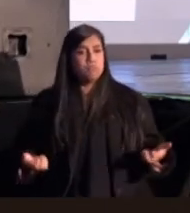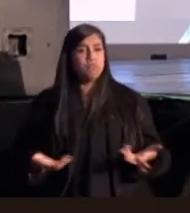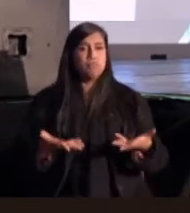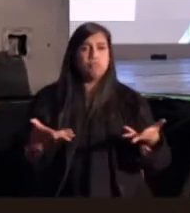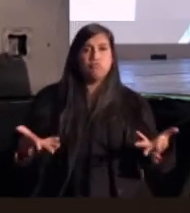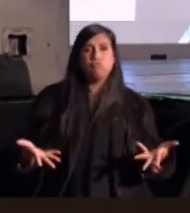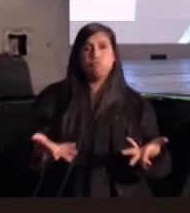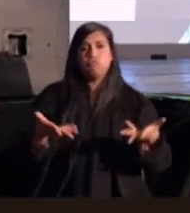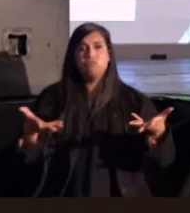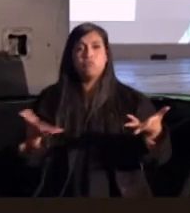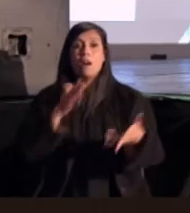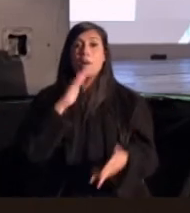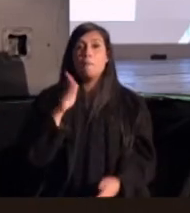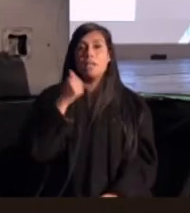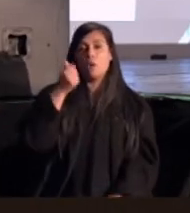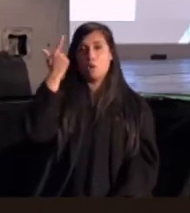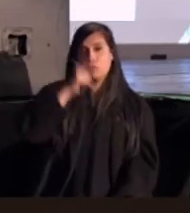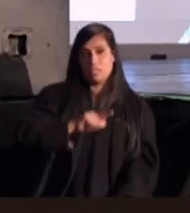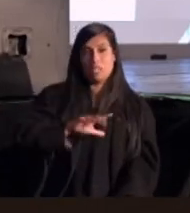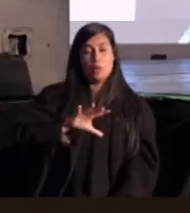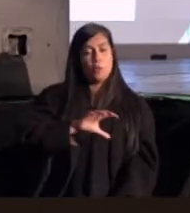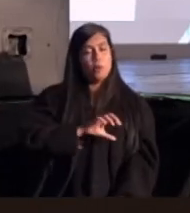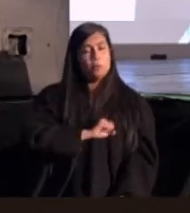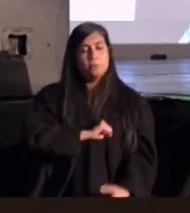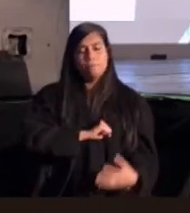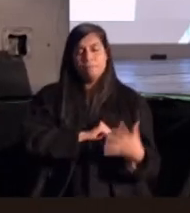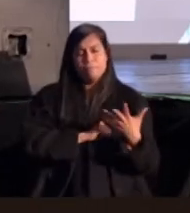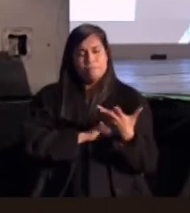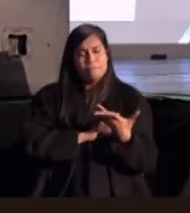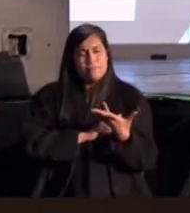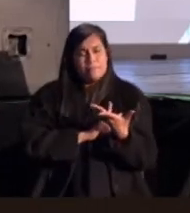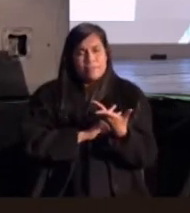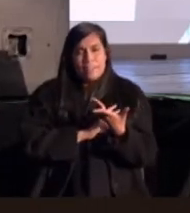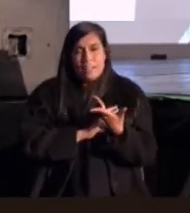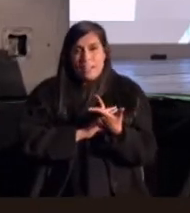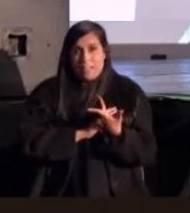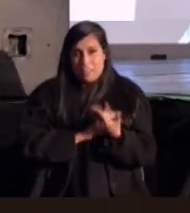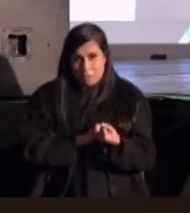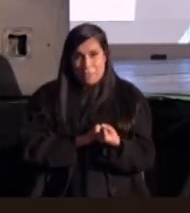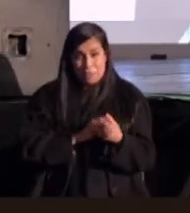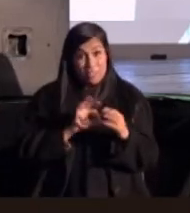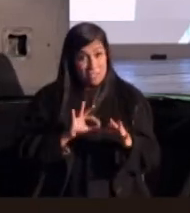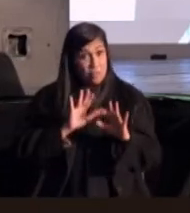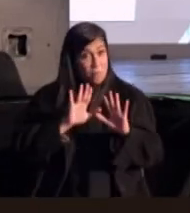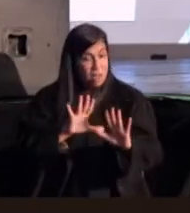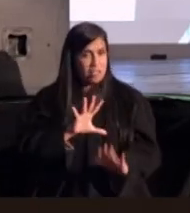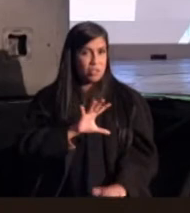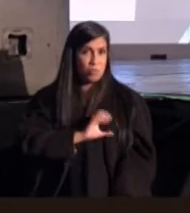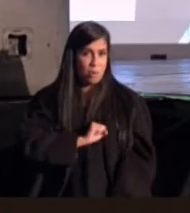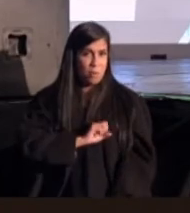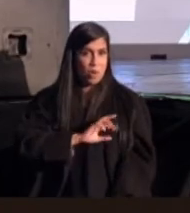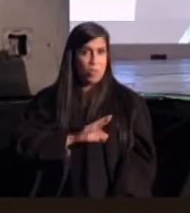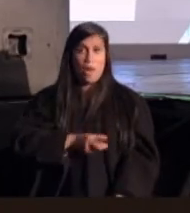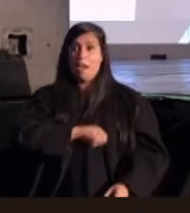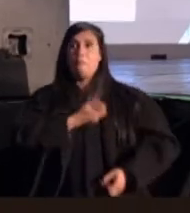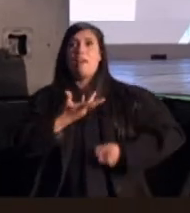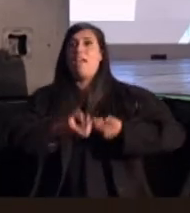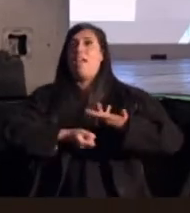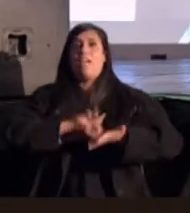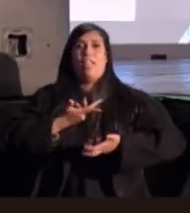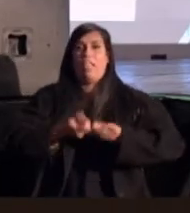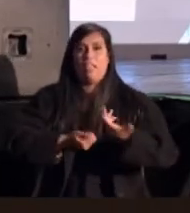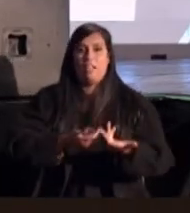maneira possível. Por isso que o amor nos encanta tanto. Mas o amor é um afeto que não pode ser dado